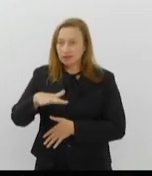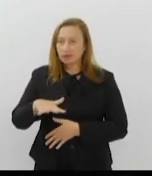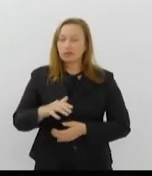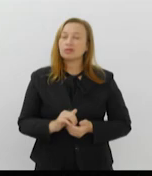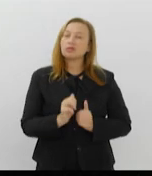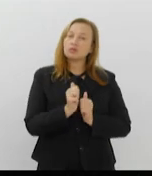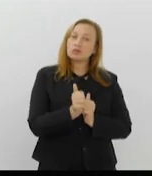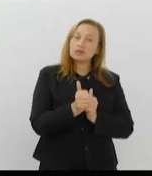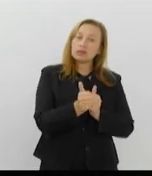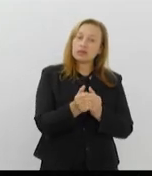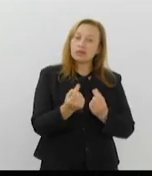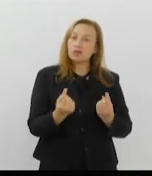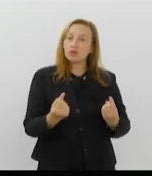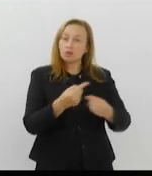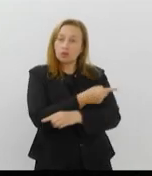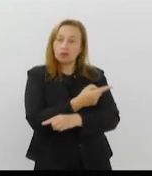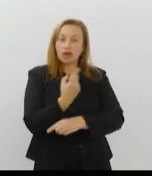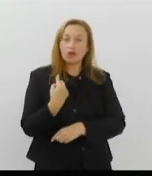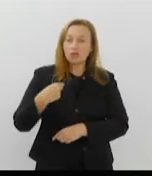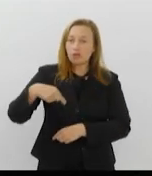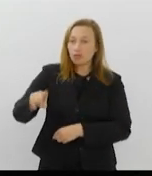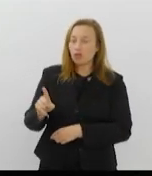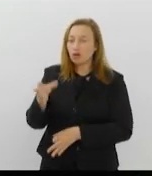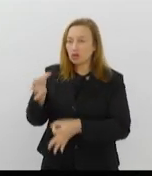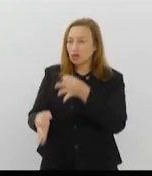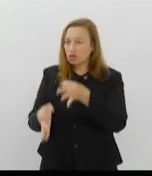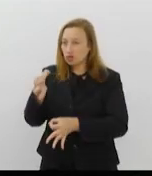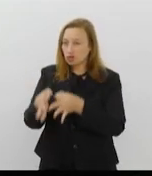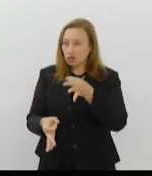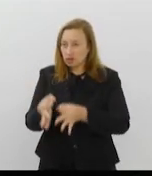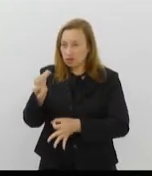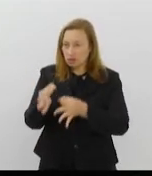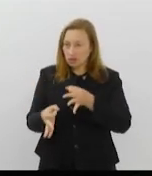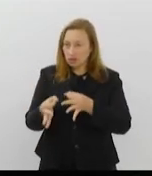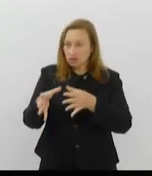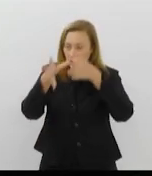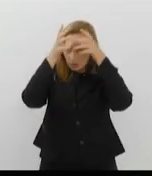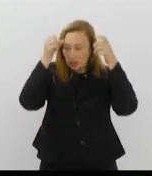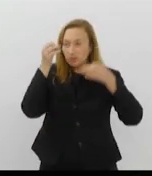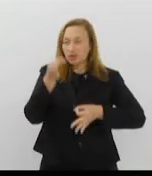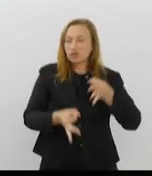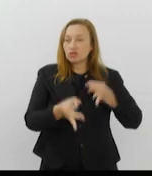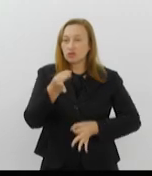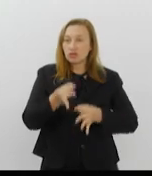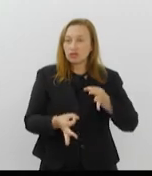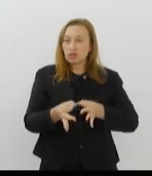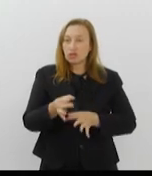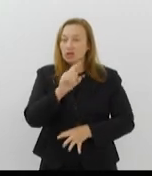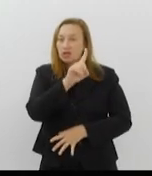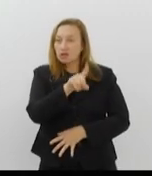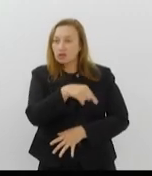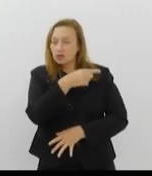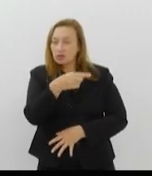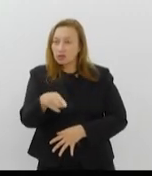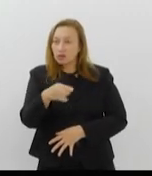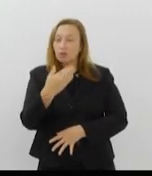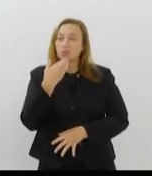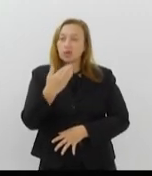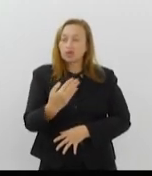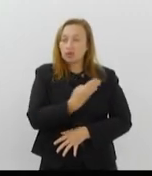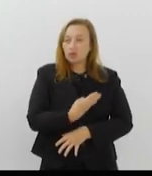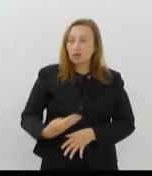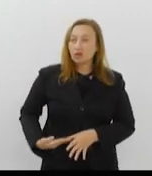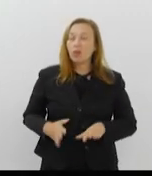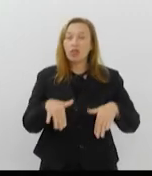contrariado foi na justiça aqui no tribunal de justiça e suspendeu o decreto do governador Então